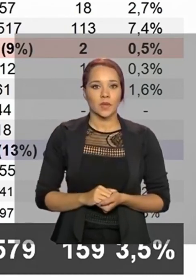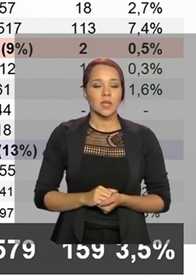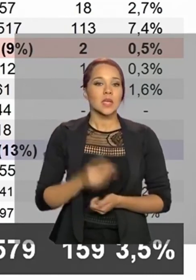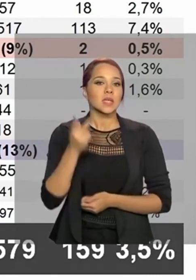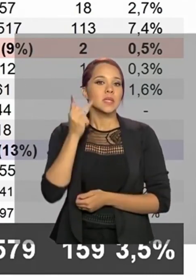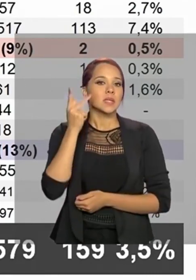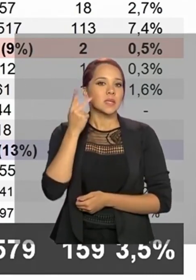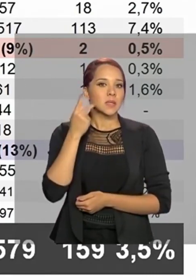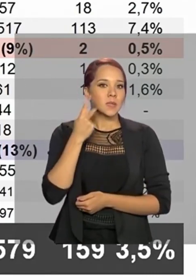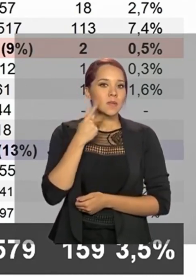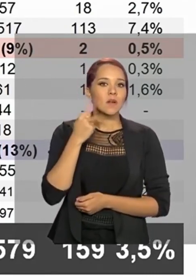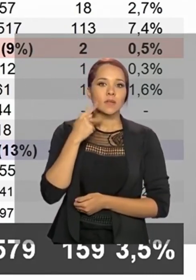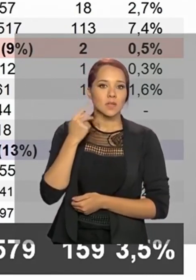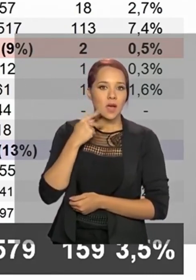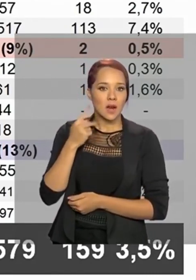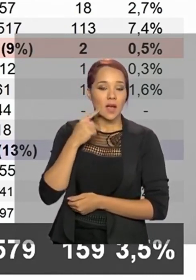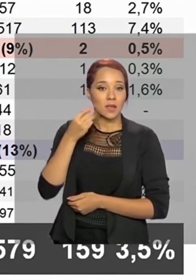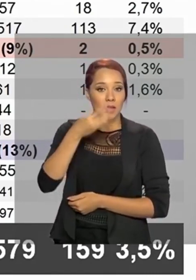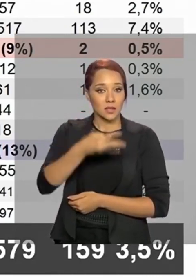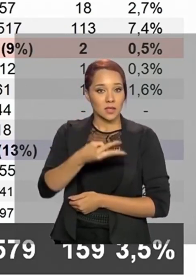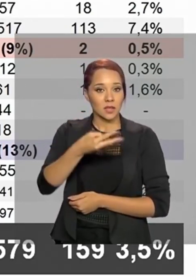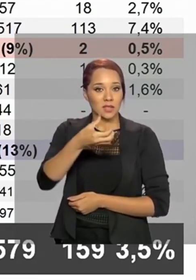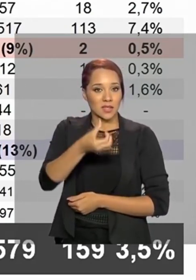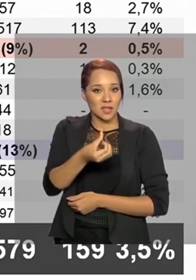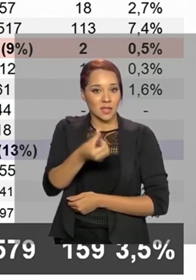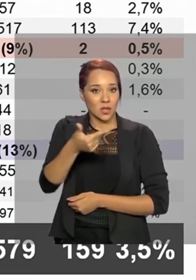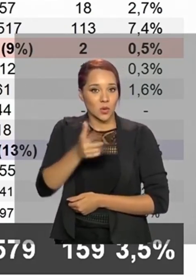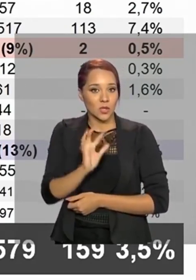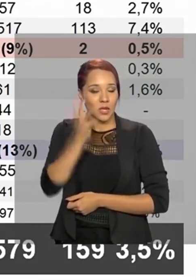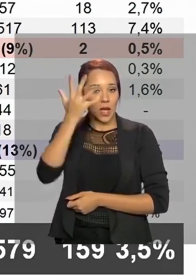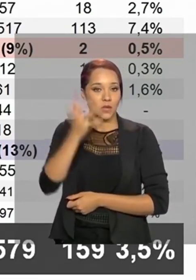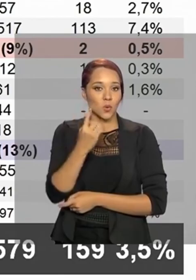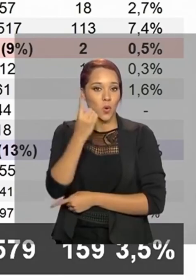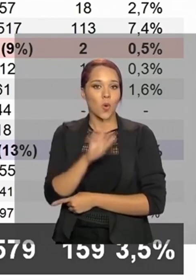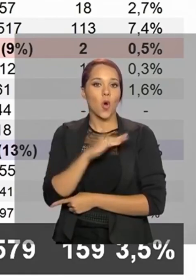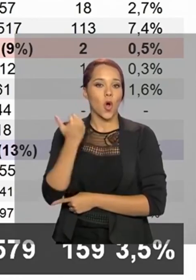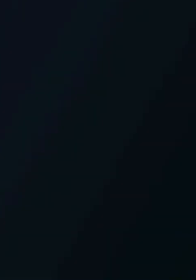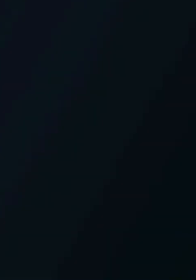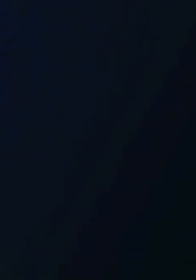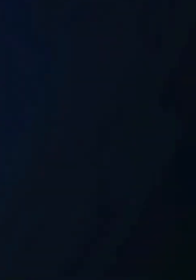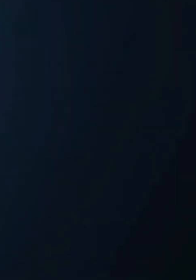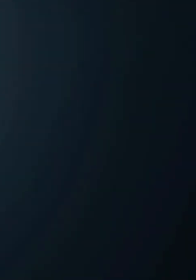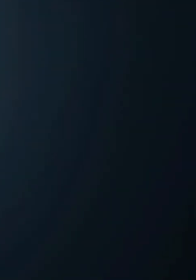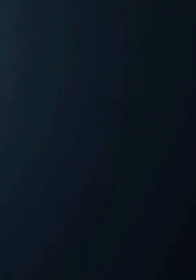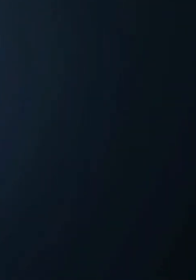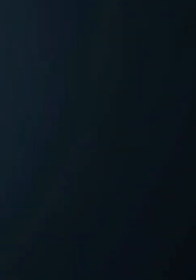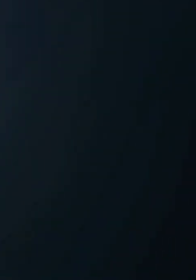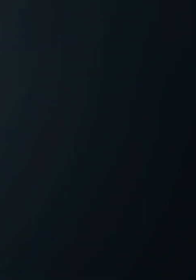Ceará, 372 casos, 5 óbitos, 1,3% de letalidade.